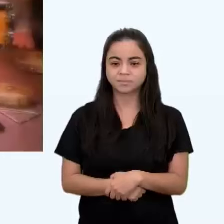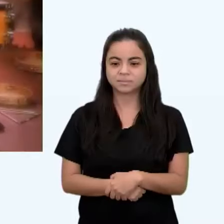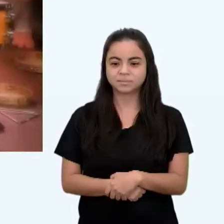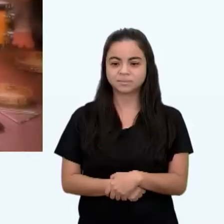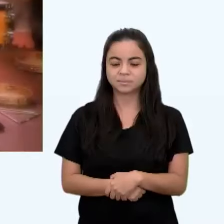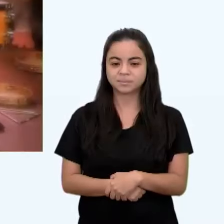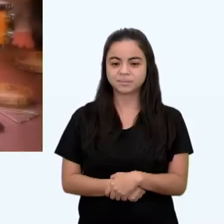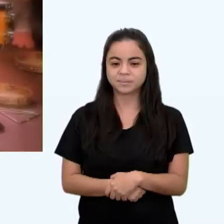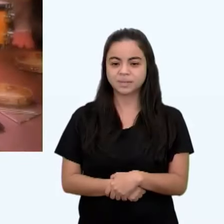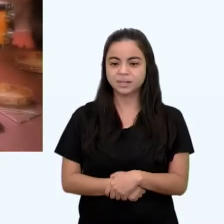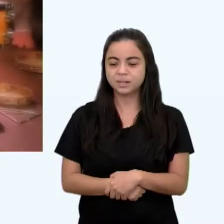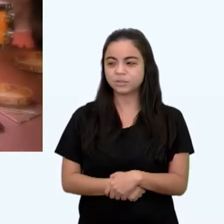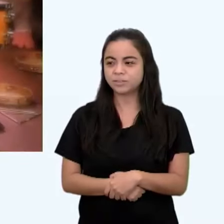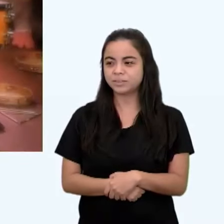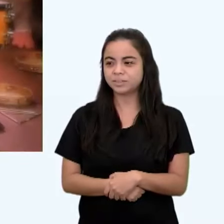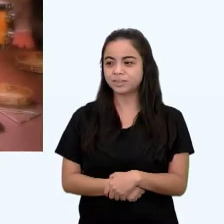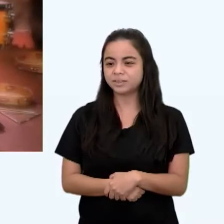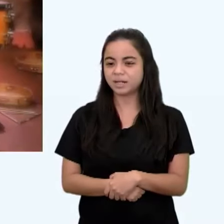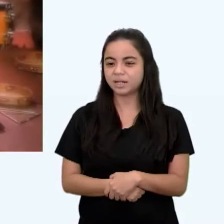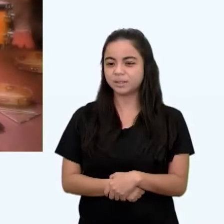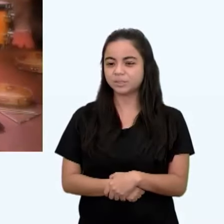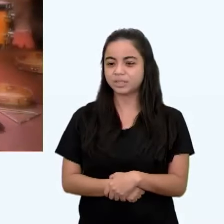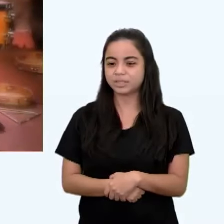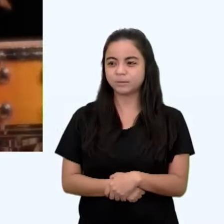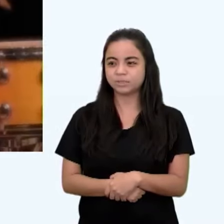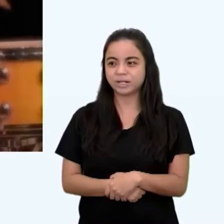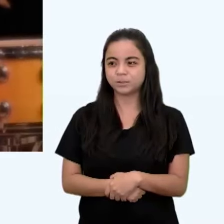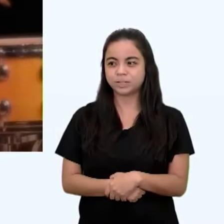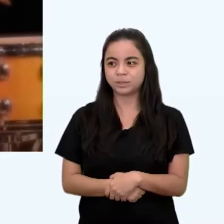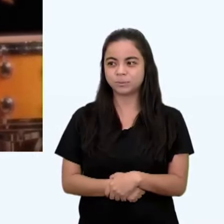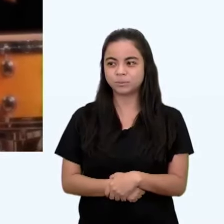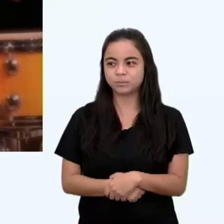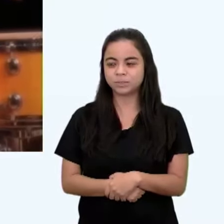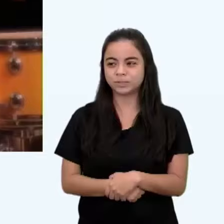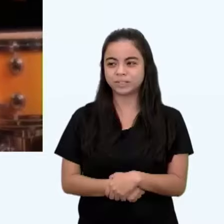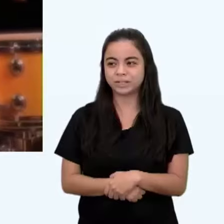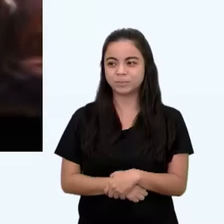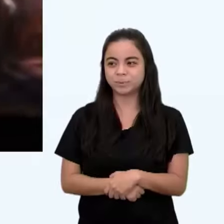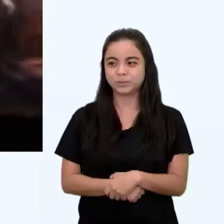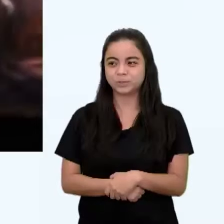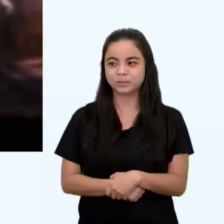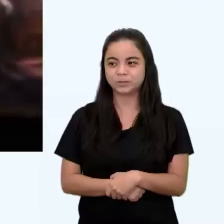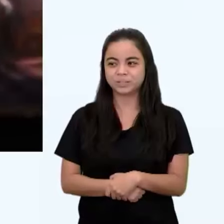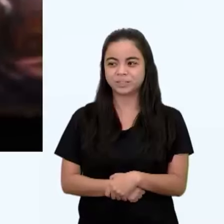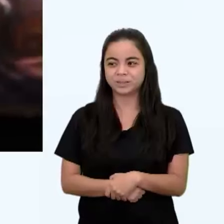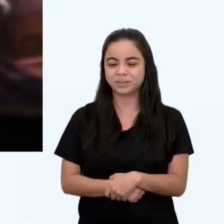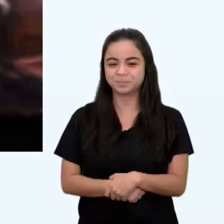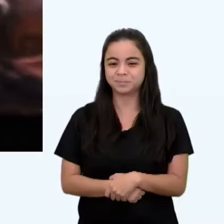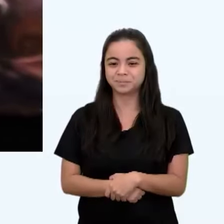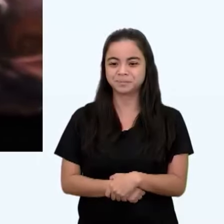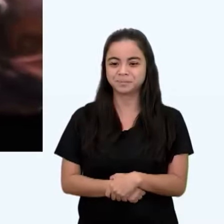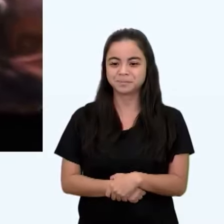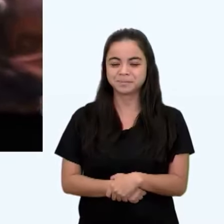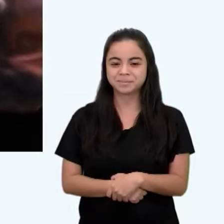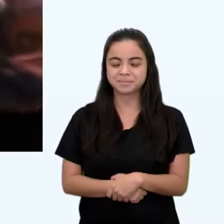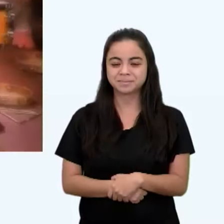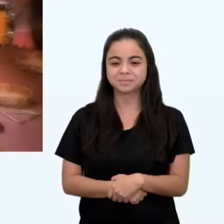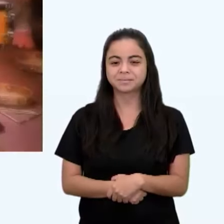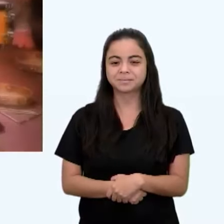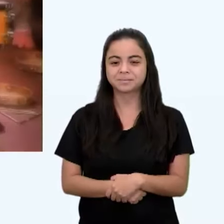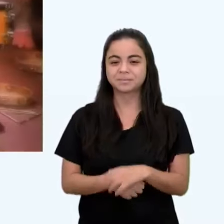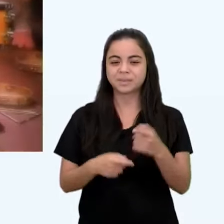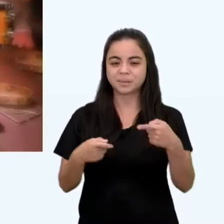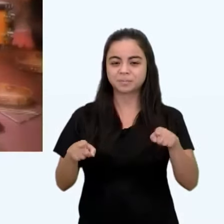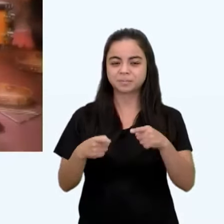Siriá, siriá, eu tava dormindo, vieram me acordar. Siriá, siriá, tava dormindo, vieram me acordar.